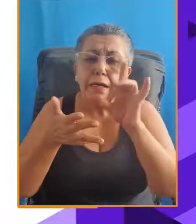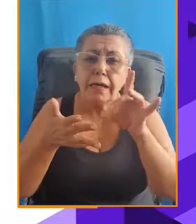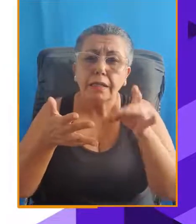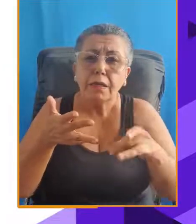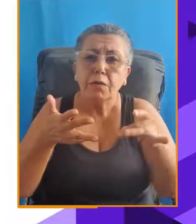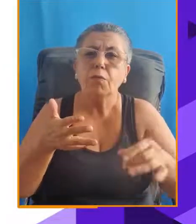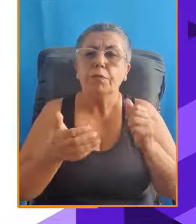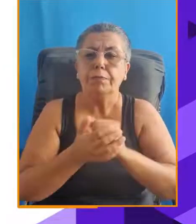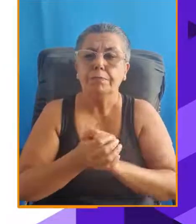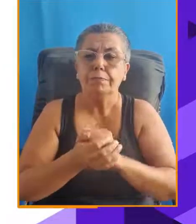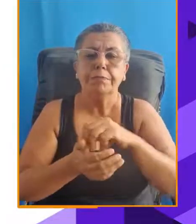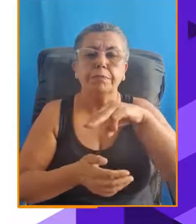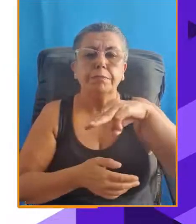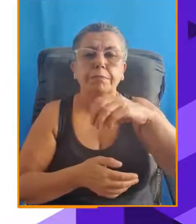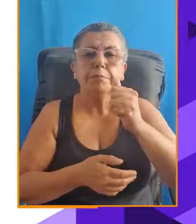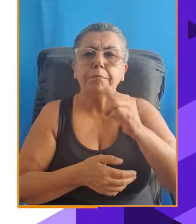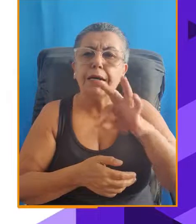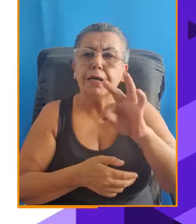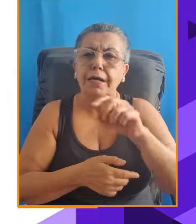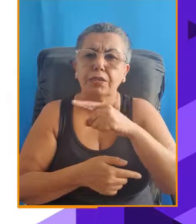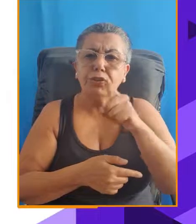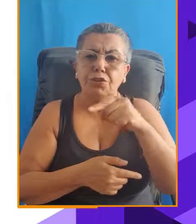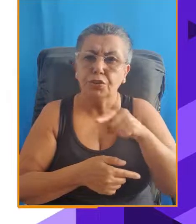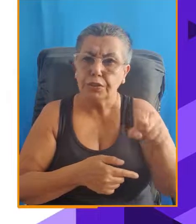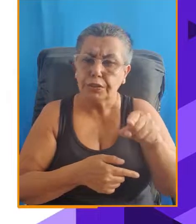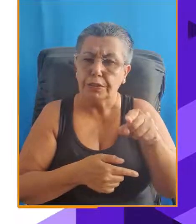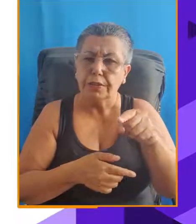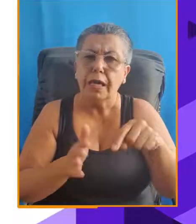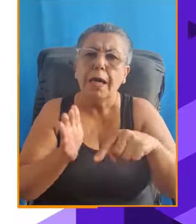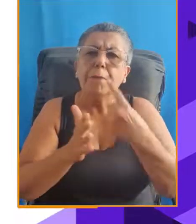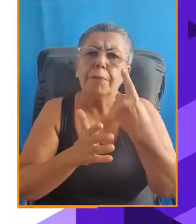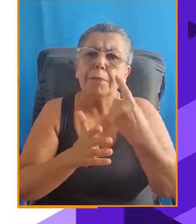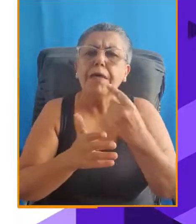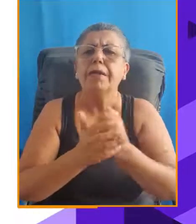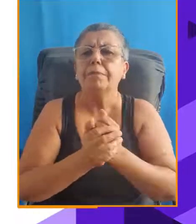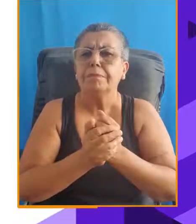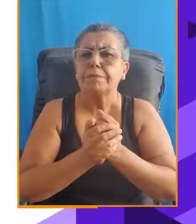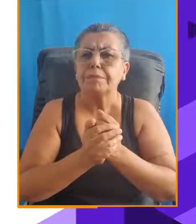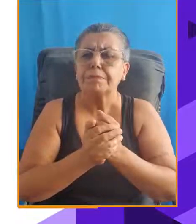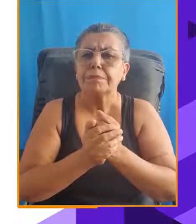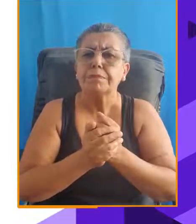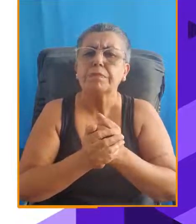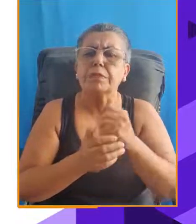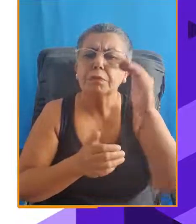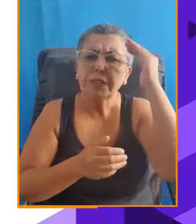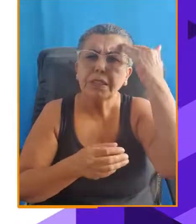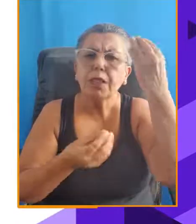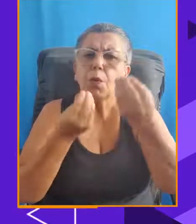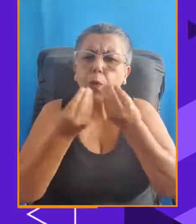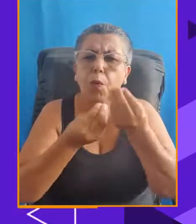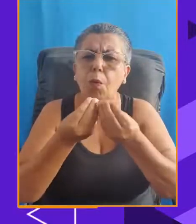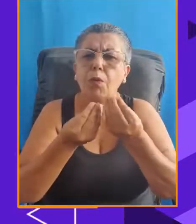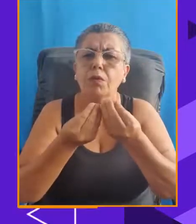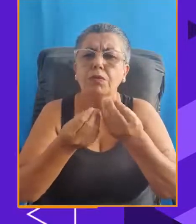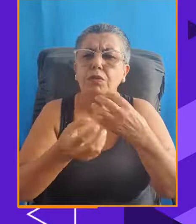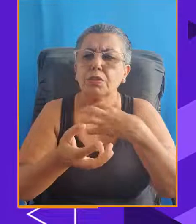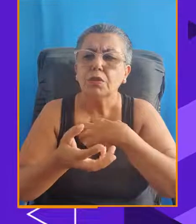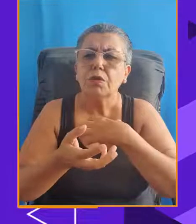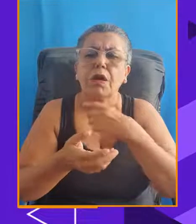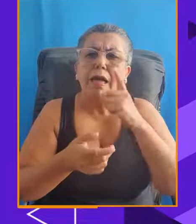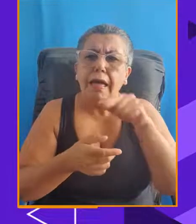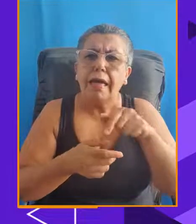agora. Matiz. A primeira dimensão da cor é o matiz. Vamos entender matiz deste